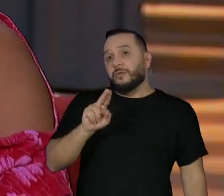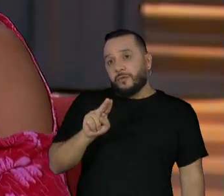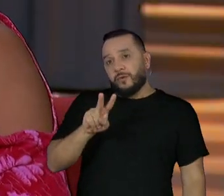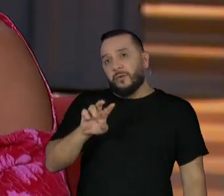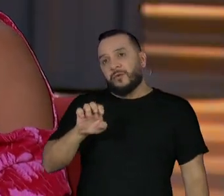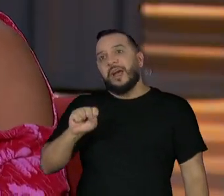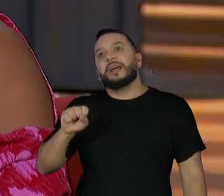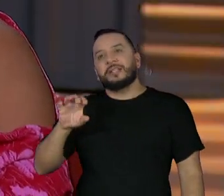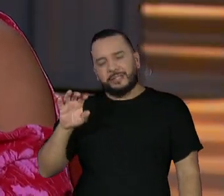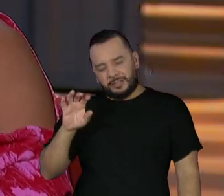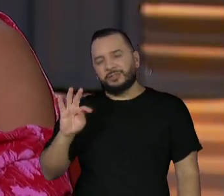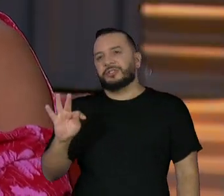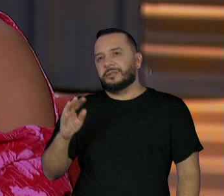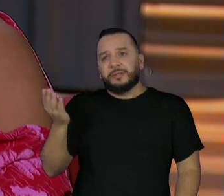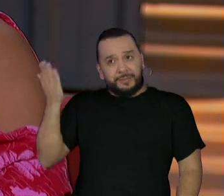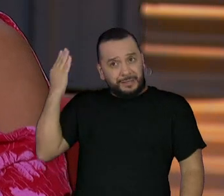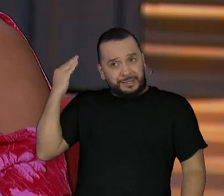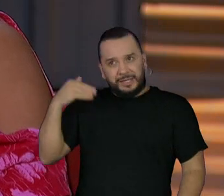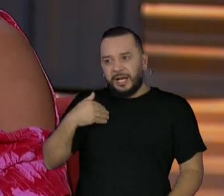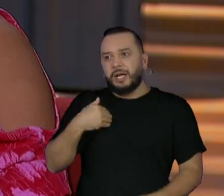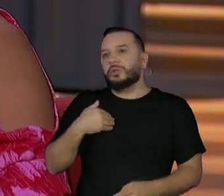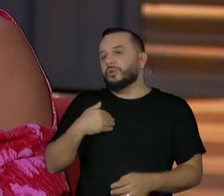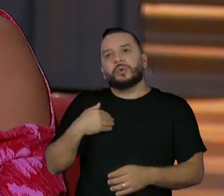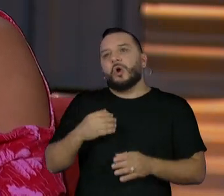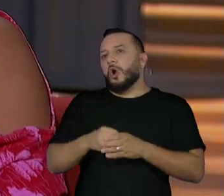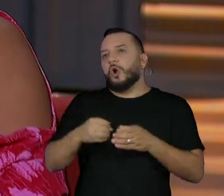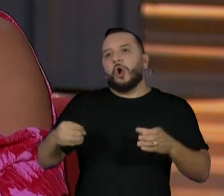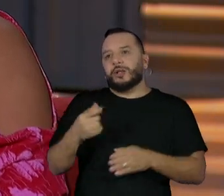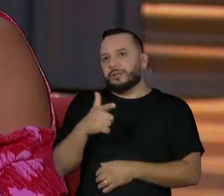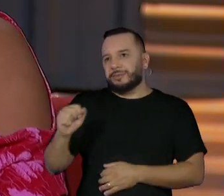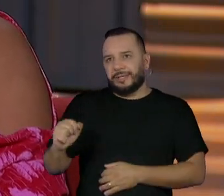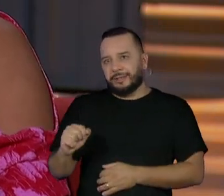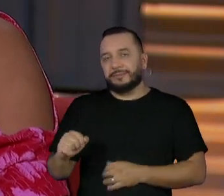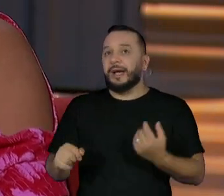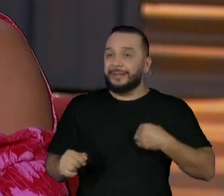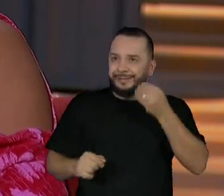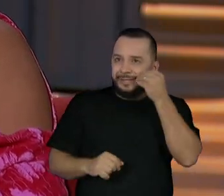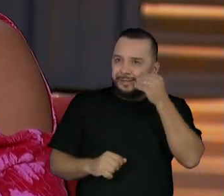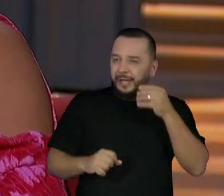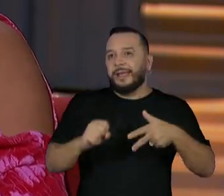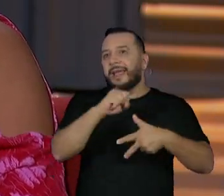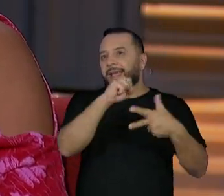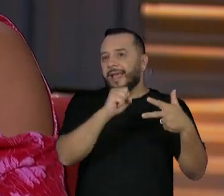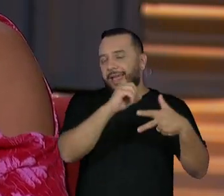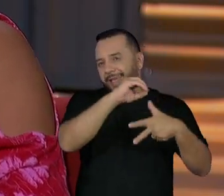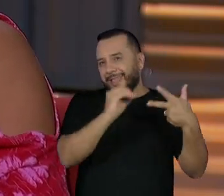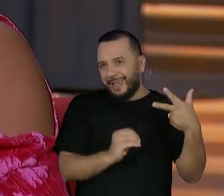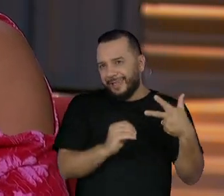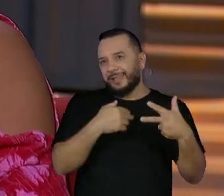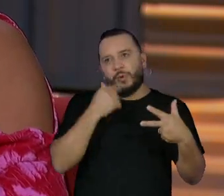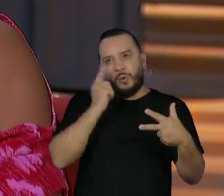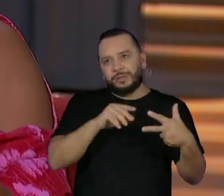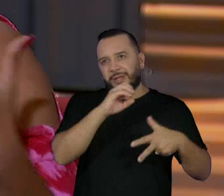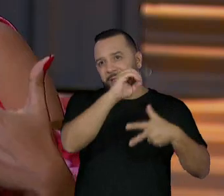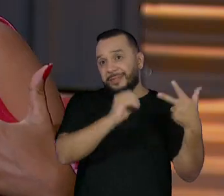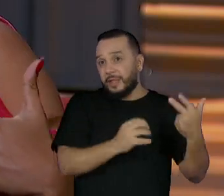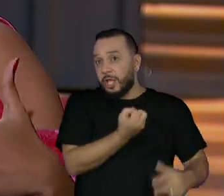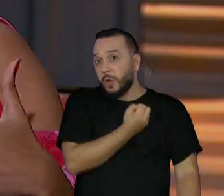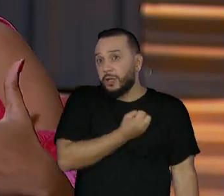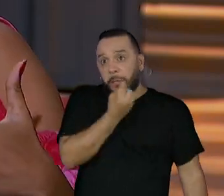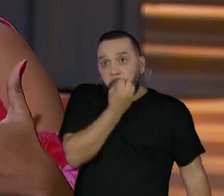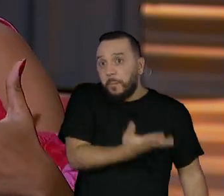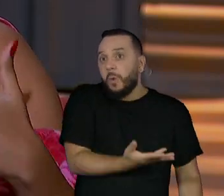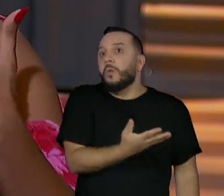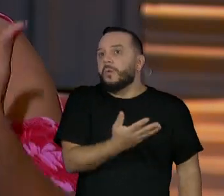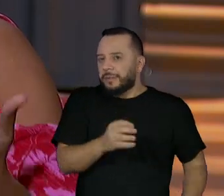época. É um vestibular muito difícil. Mas o Enem, né? Sim. Graças ao Enem, eu consegui uma nota muito boa